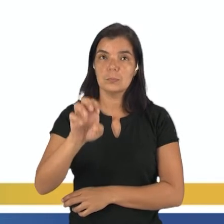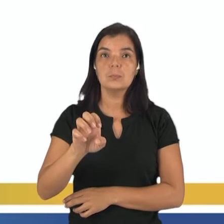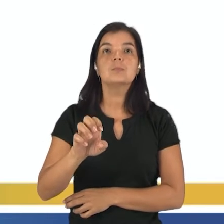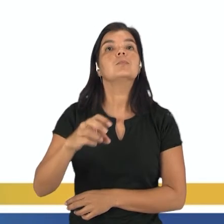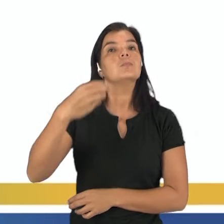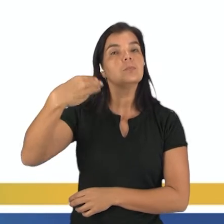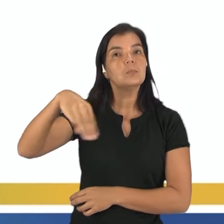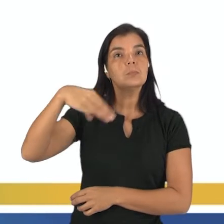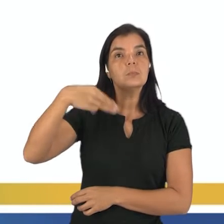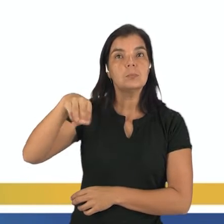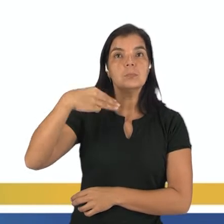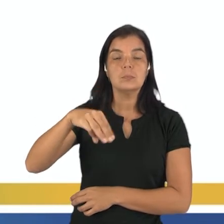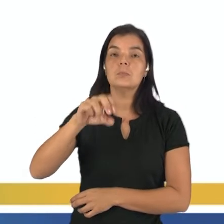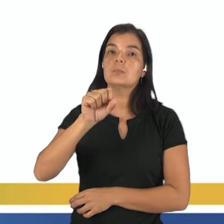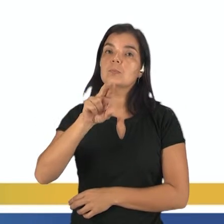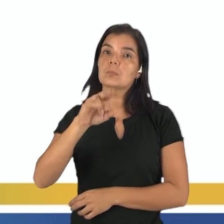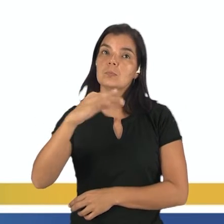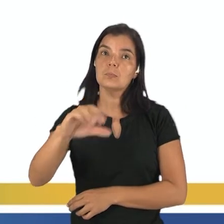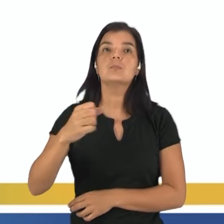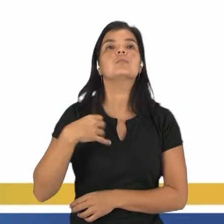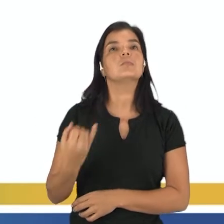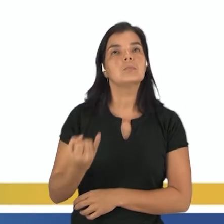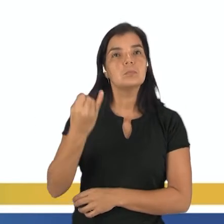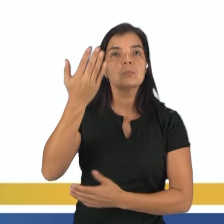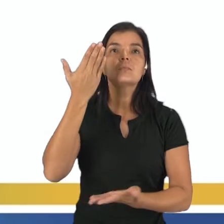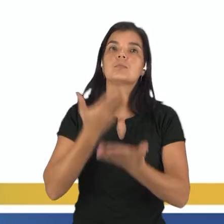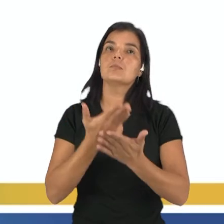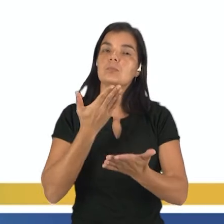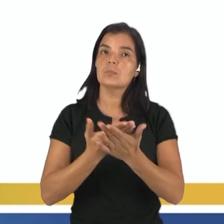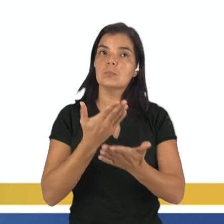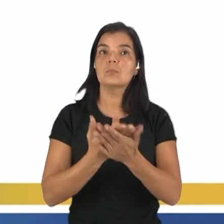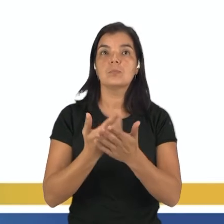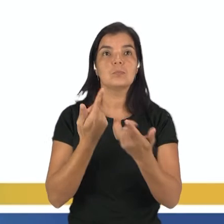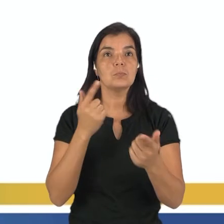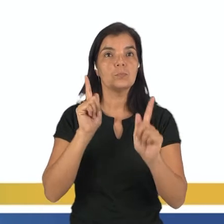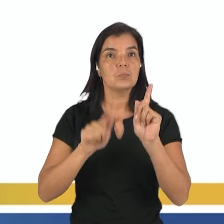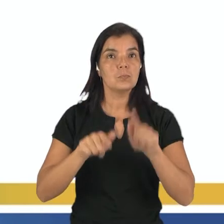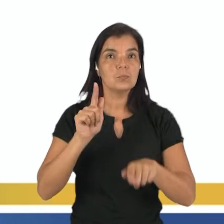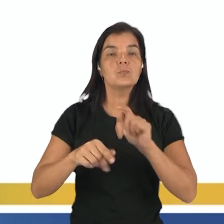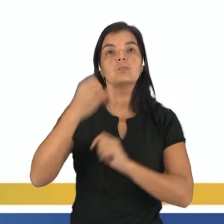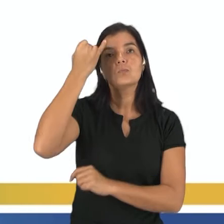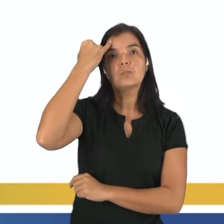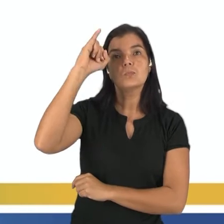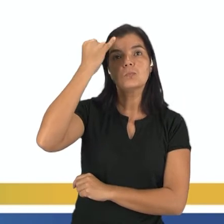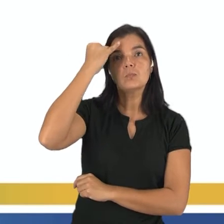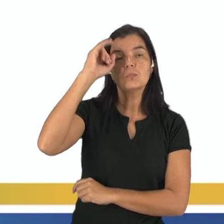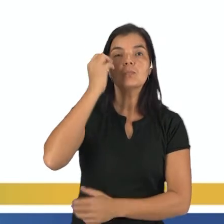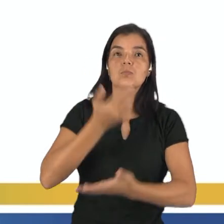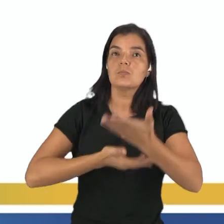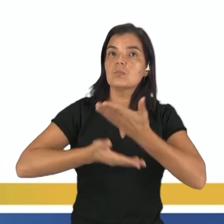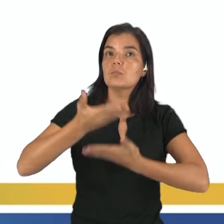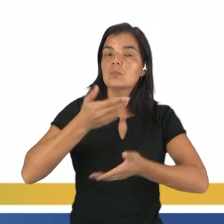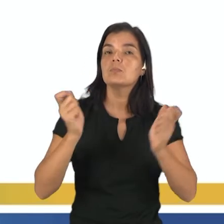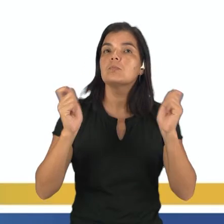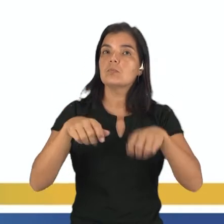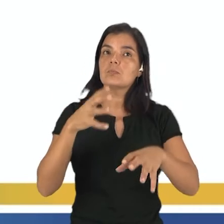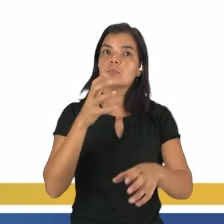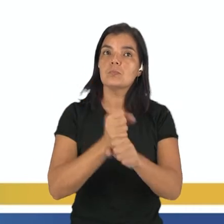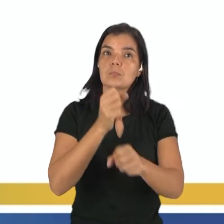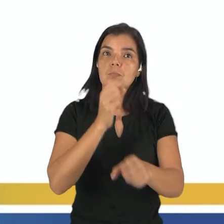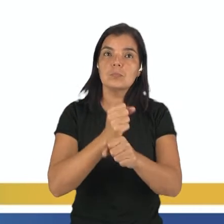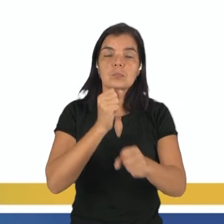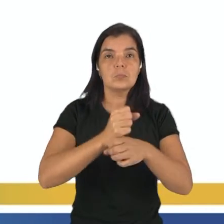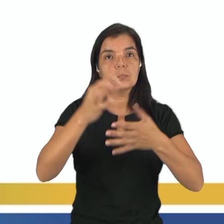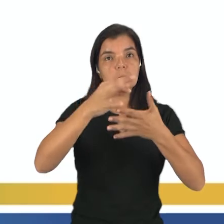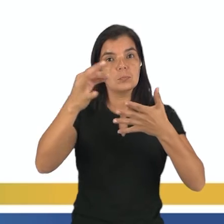que teve extrema importância no estudo dos sólidos geométricos. Ele criou uma relação que permite